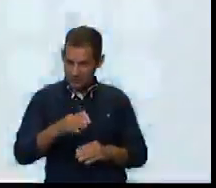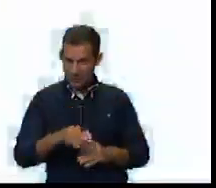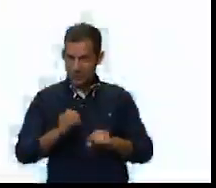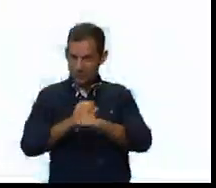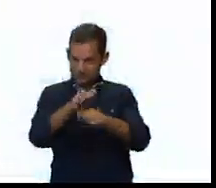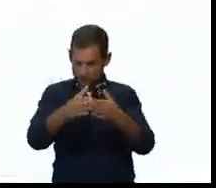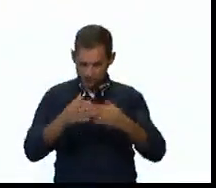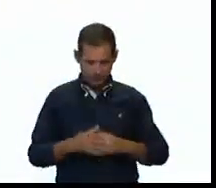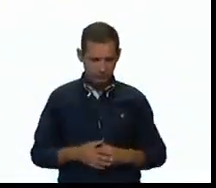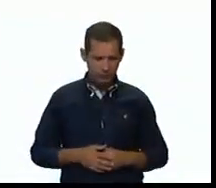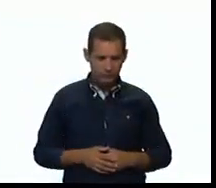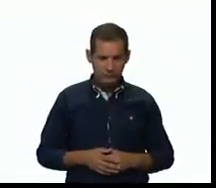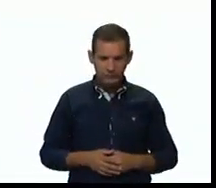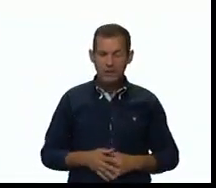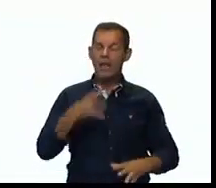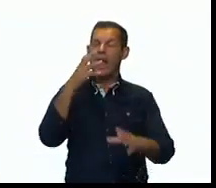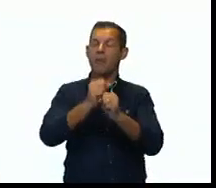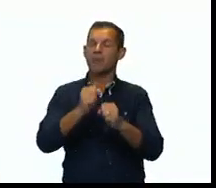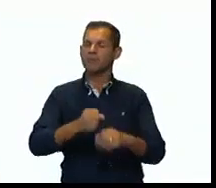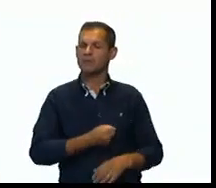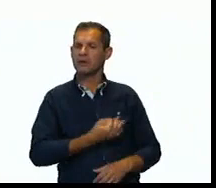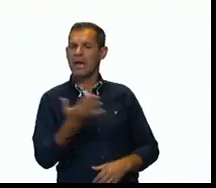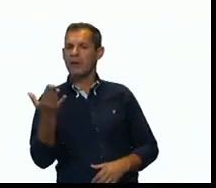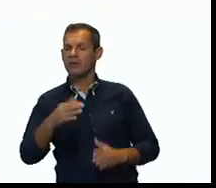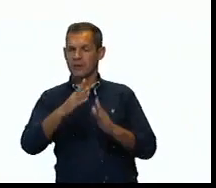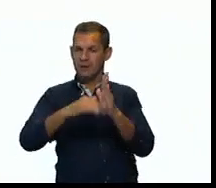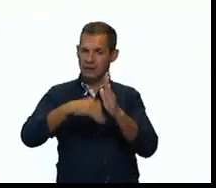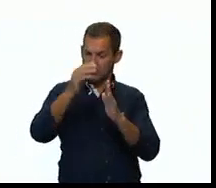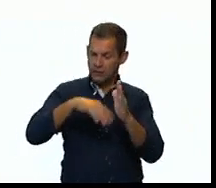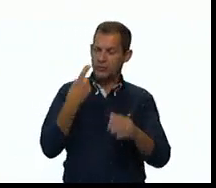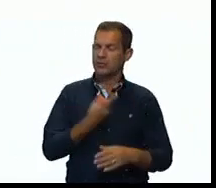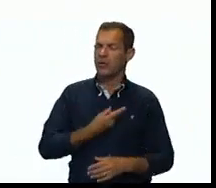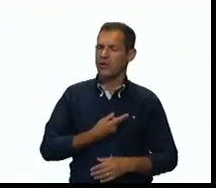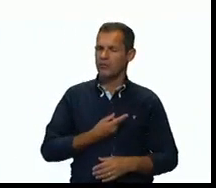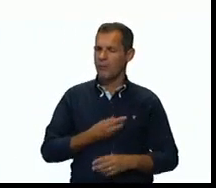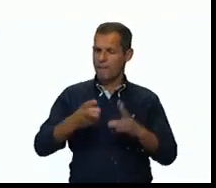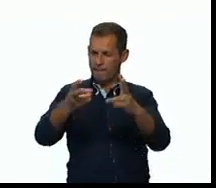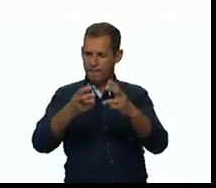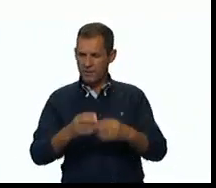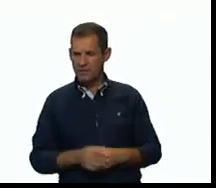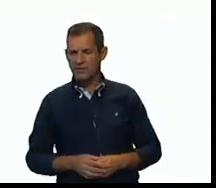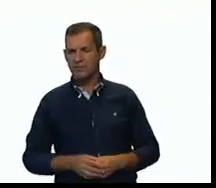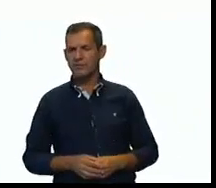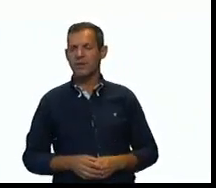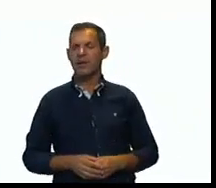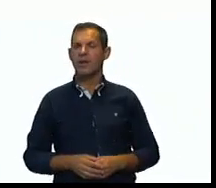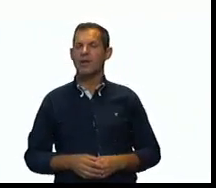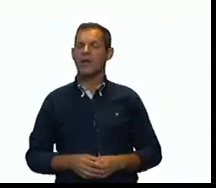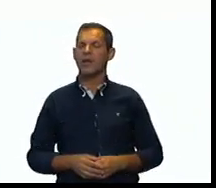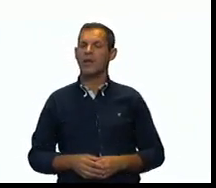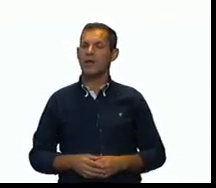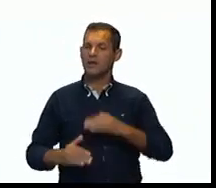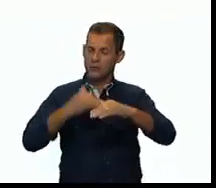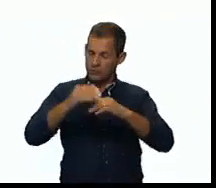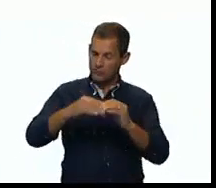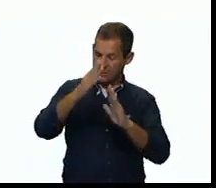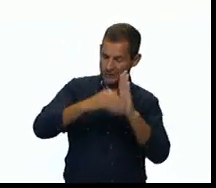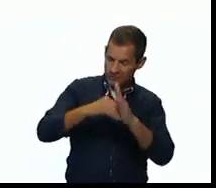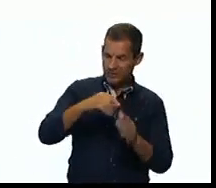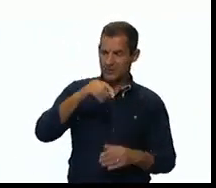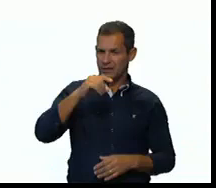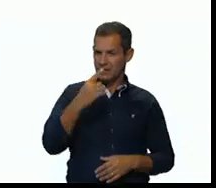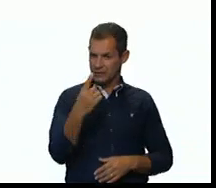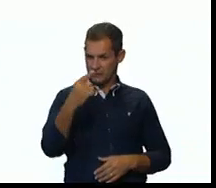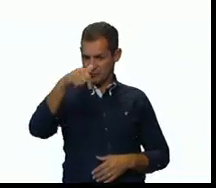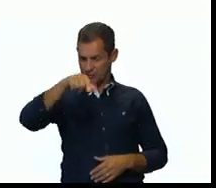Acompanhe no quadro. Para calcular essa quantidade, nós vamos considerar o rendimento da tinta de